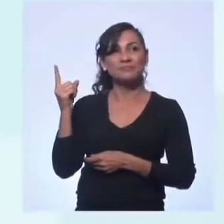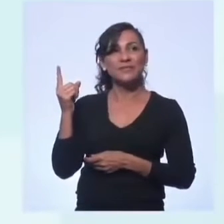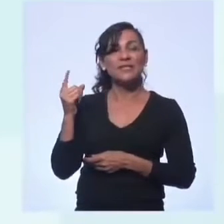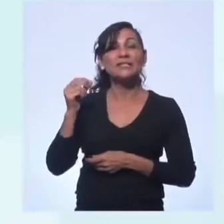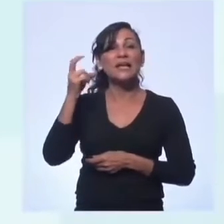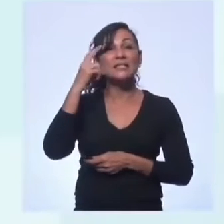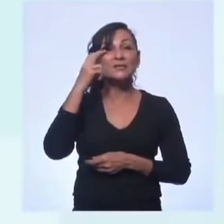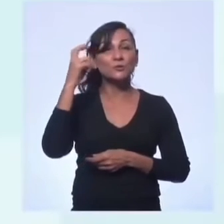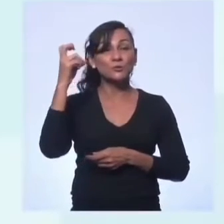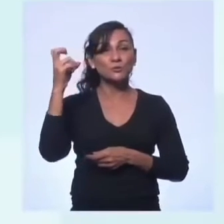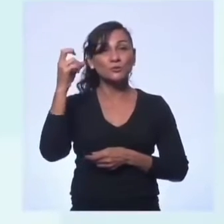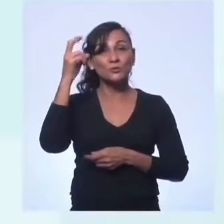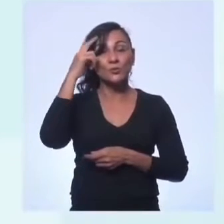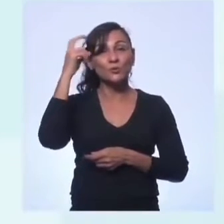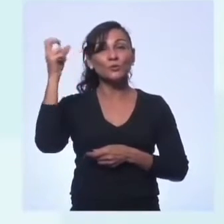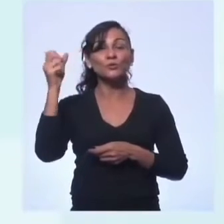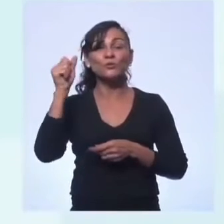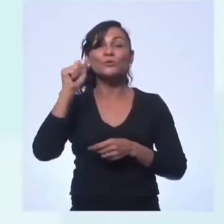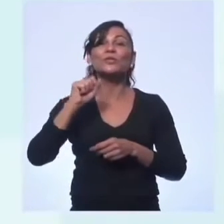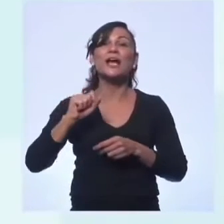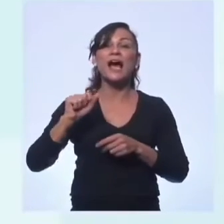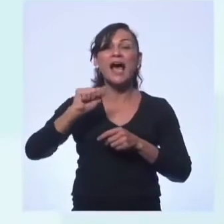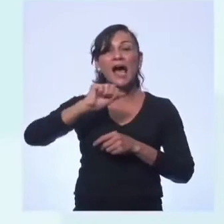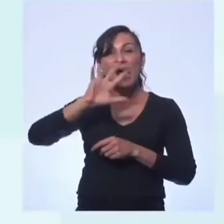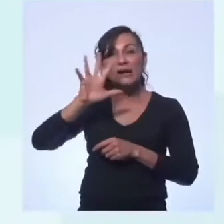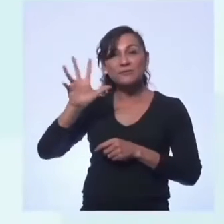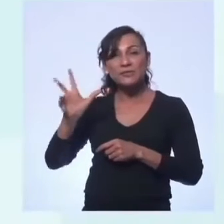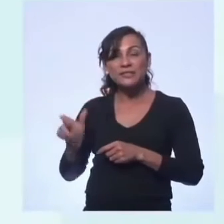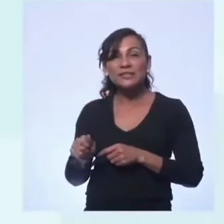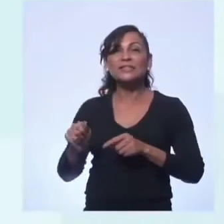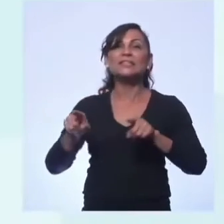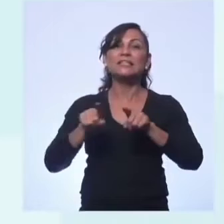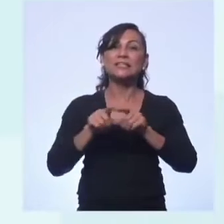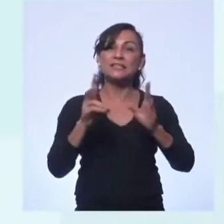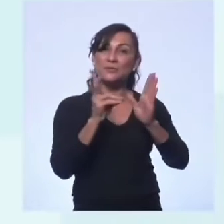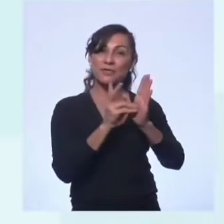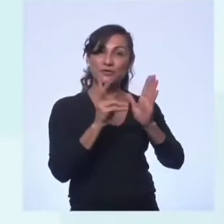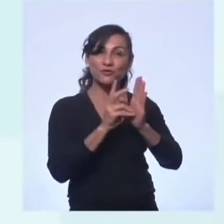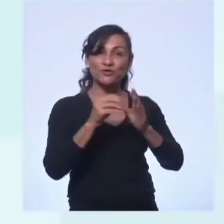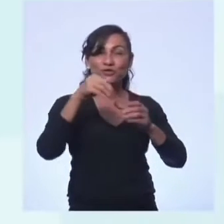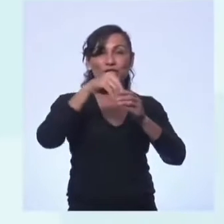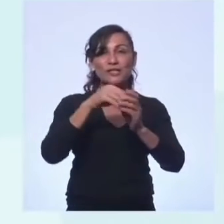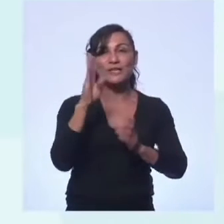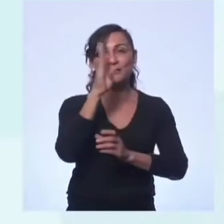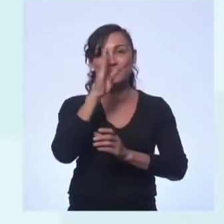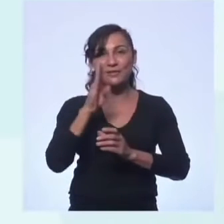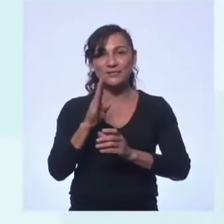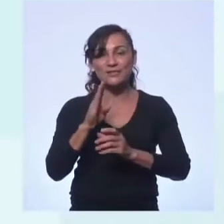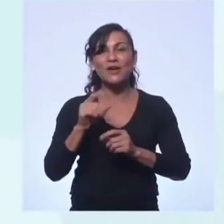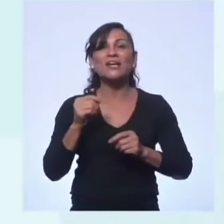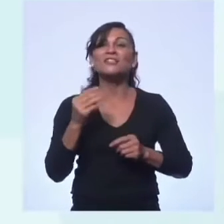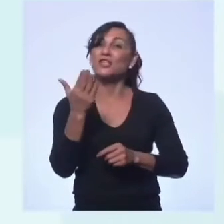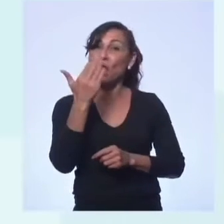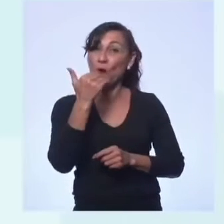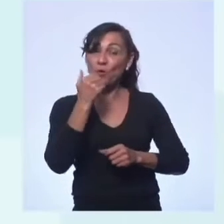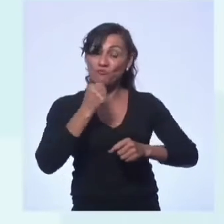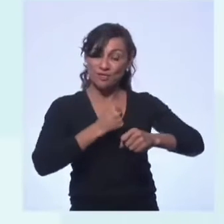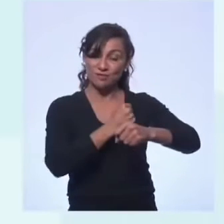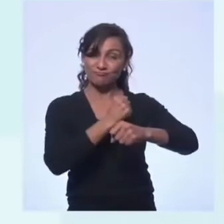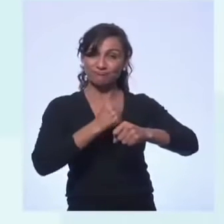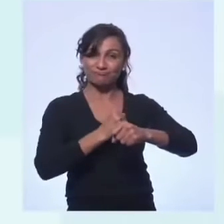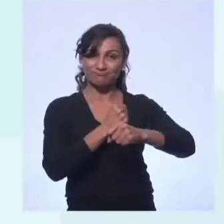das culturas africana e indígena na sociedade brasileira. Então nós temos aí a culinária, que está bem,